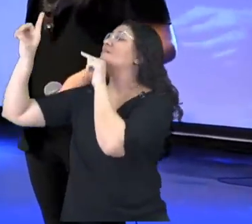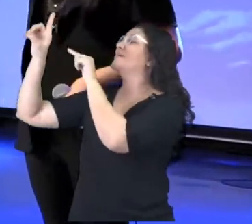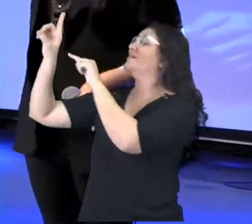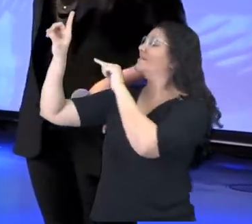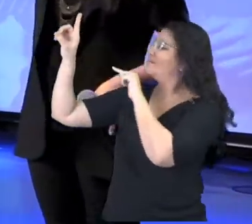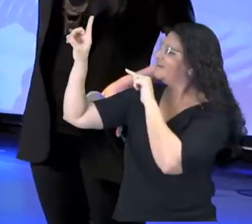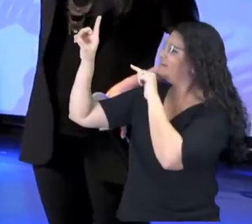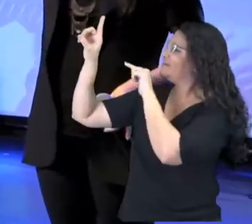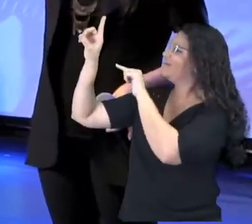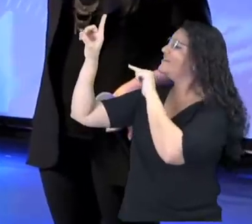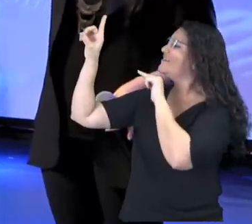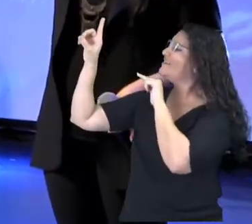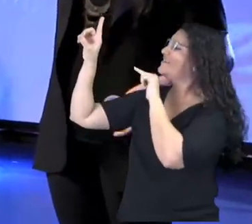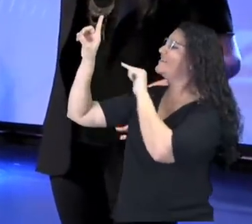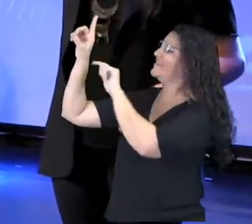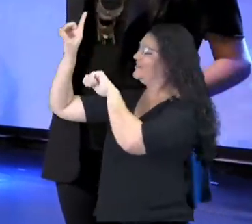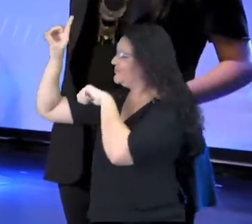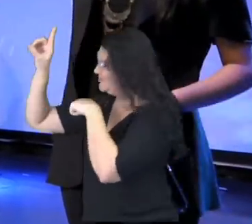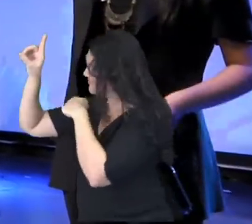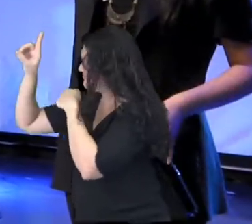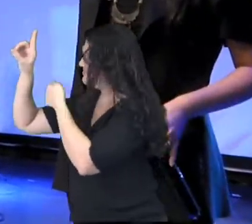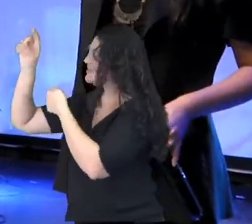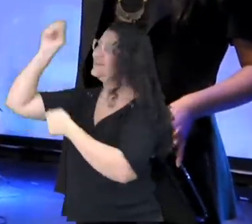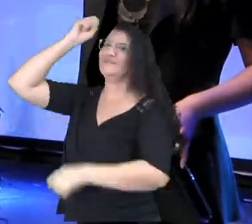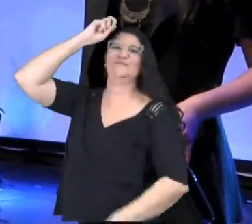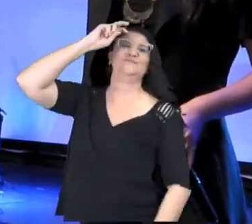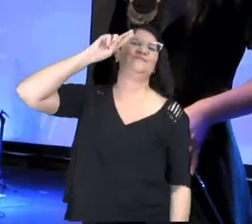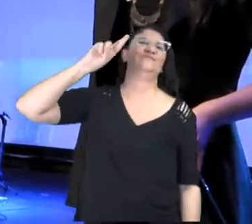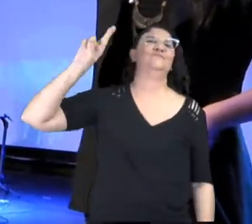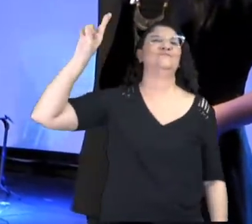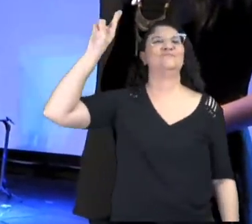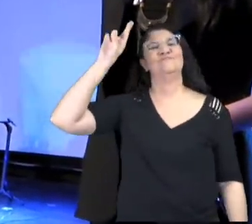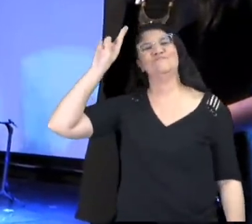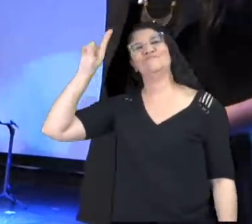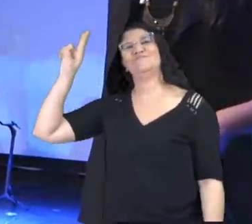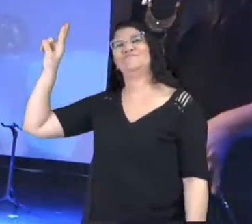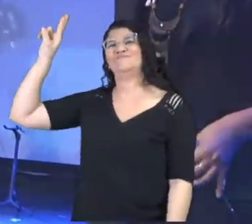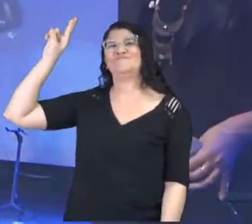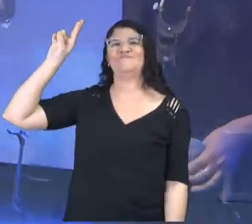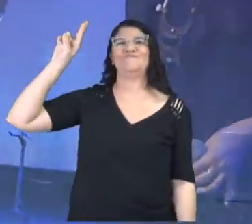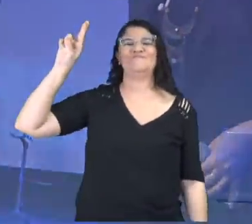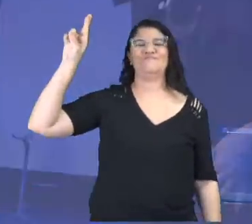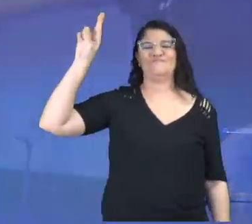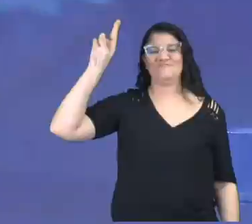Cantamos. Ele é o Senhor.